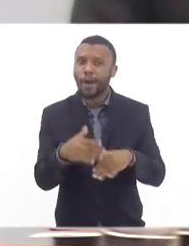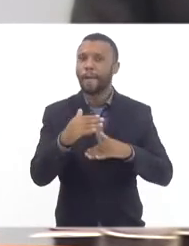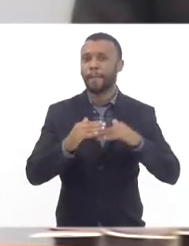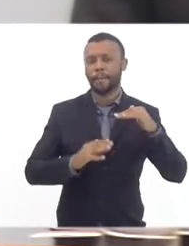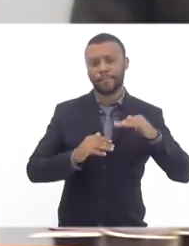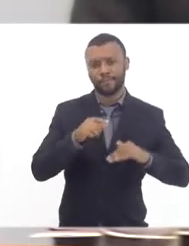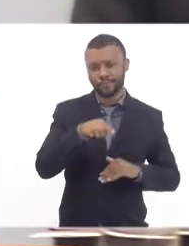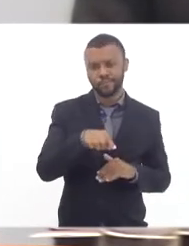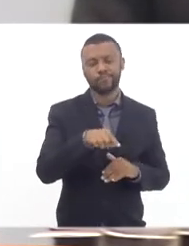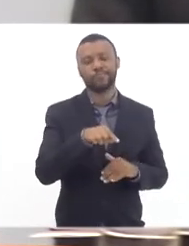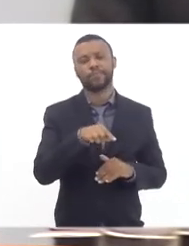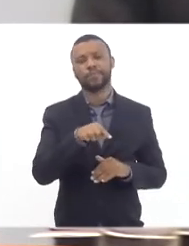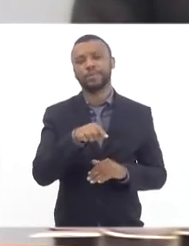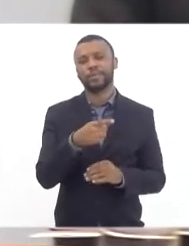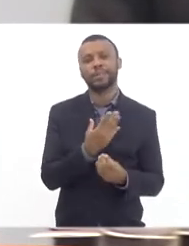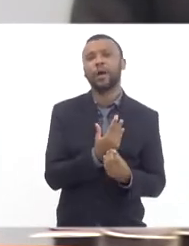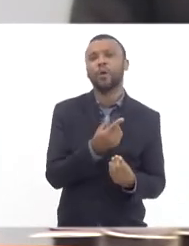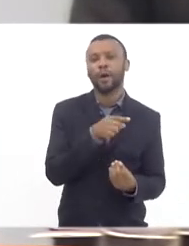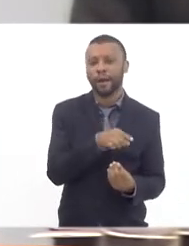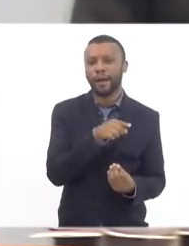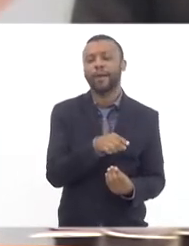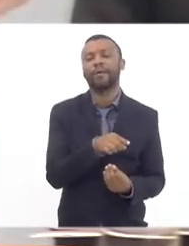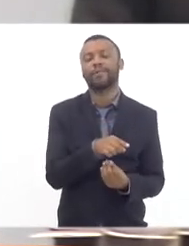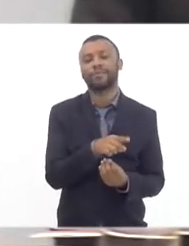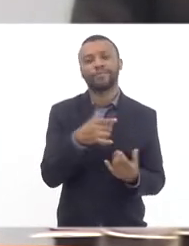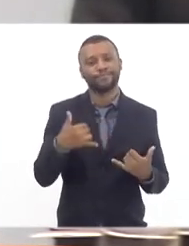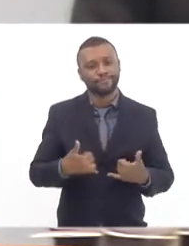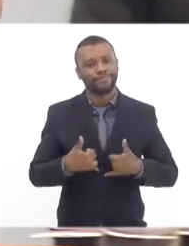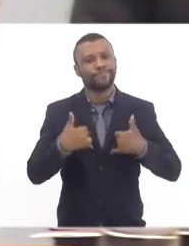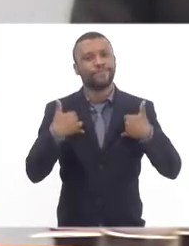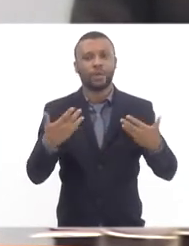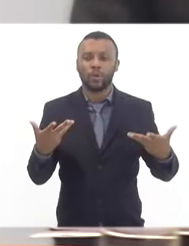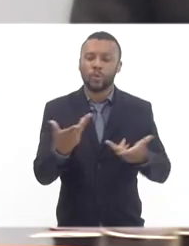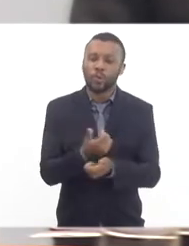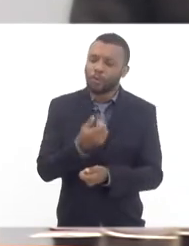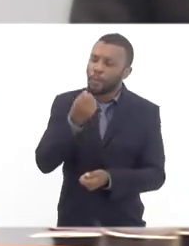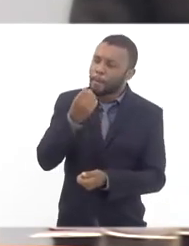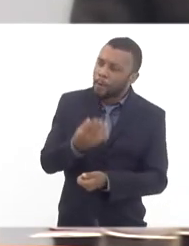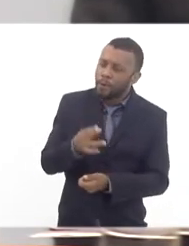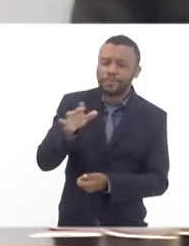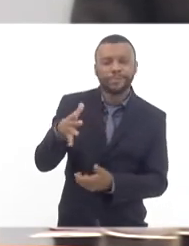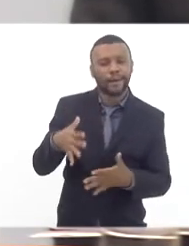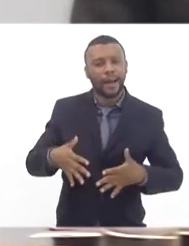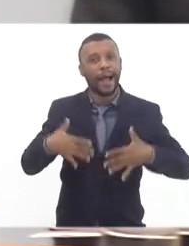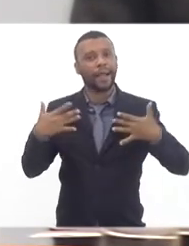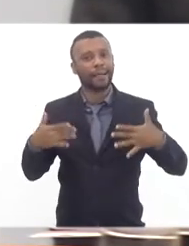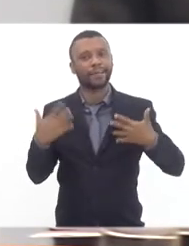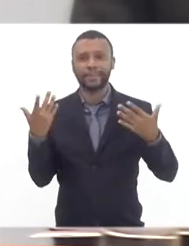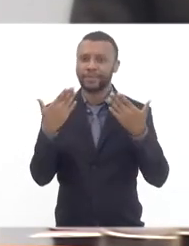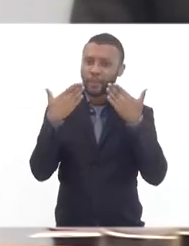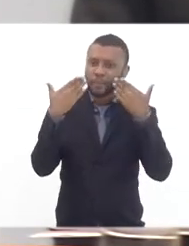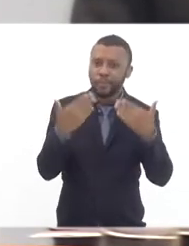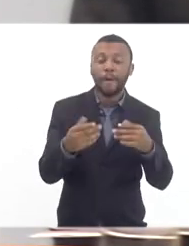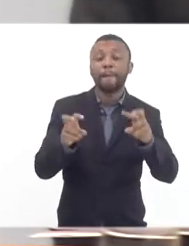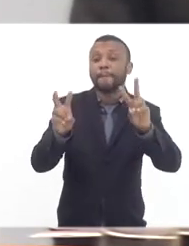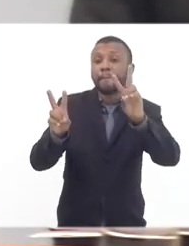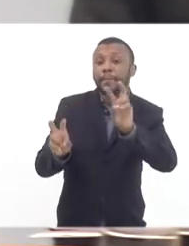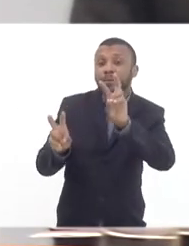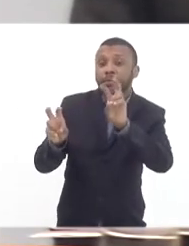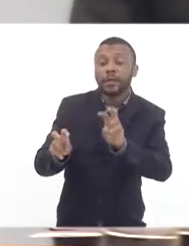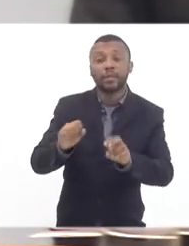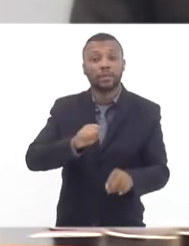UERJ, que para mim é uma satisfação muito grande. Eu acho bacana o seu entusiasmo de falar isso, situando São Gonçalo num